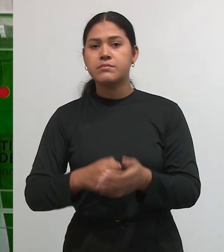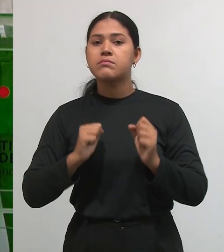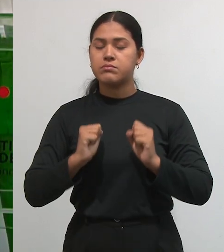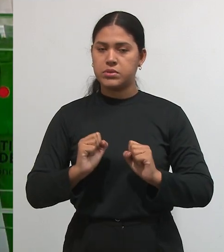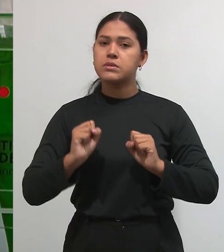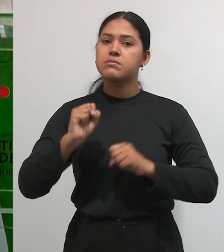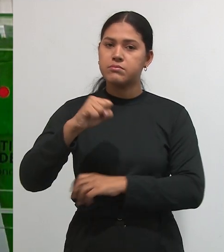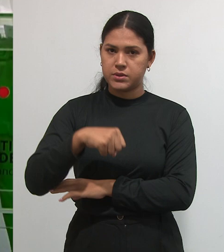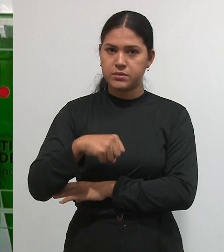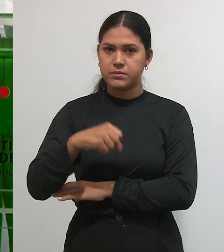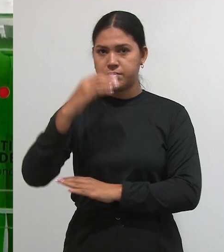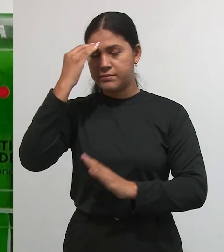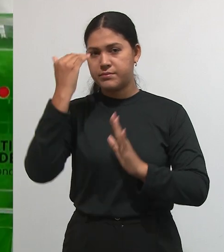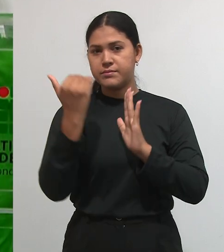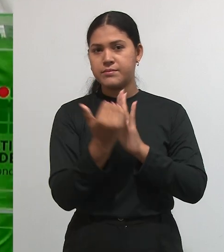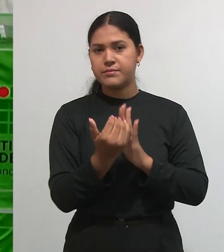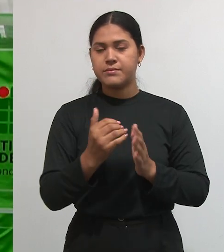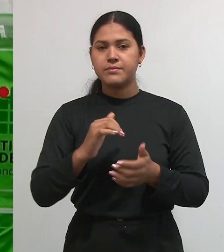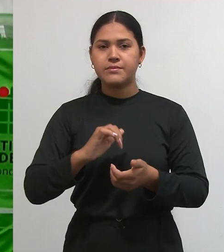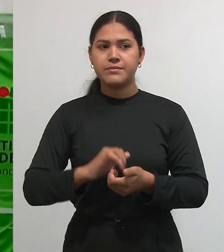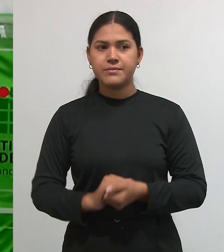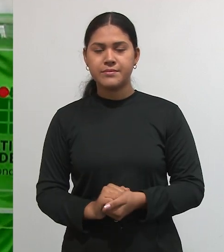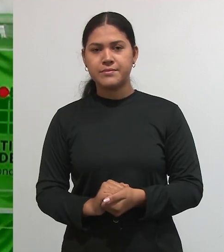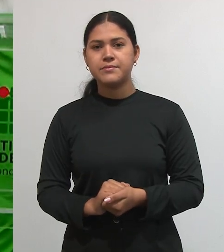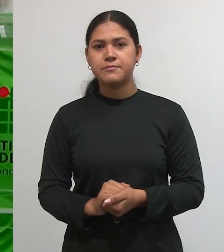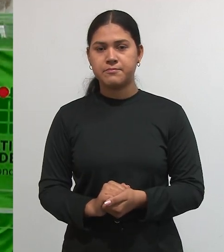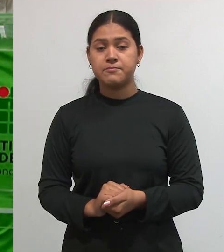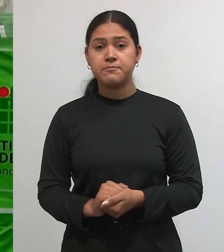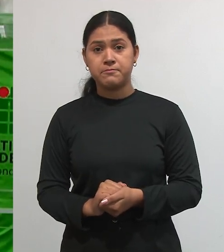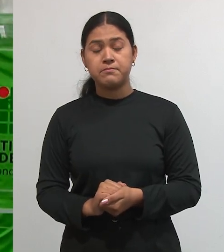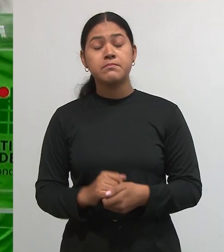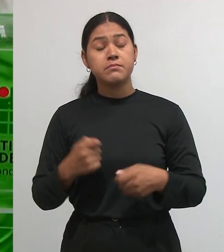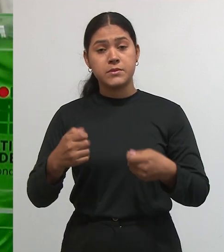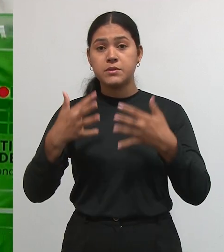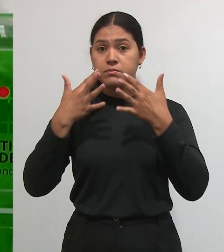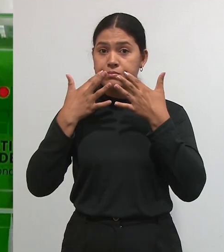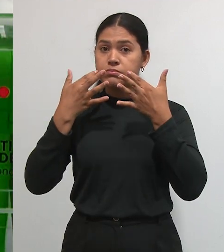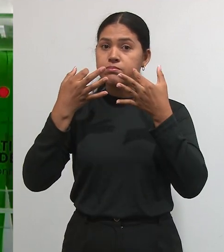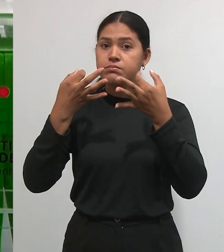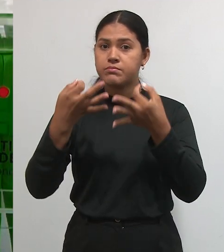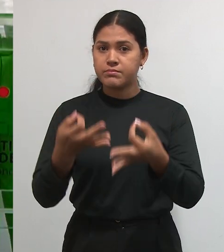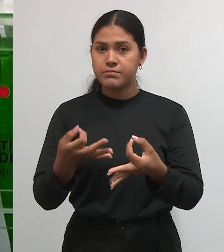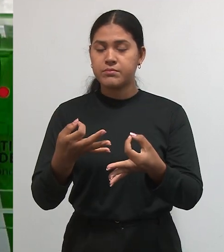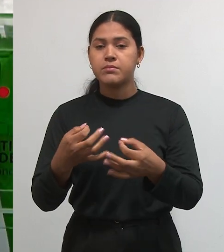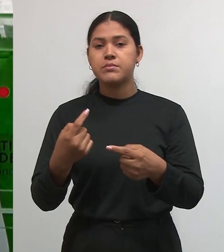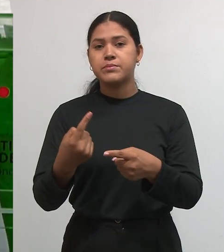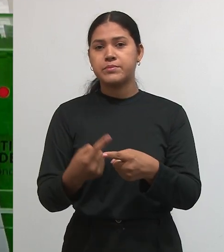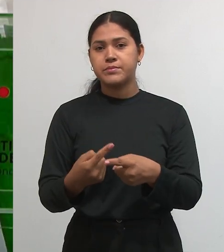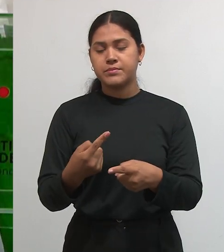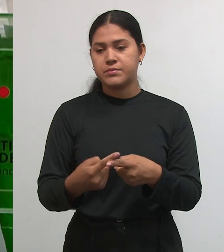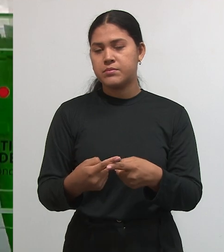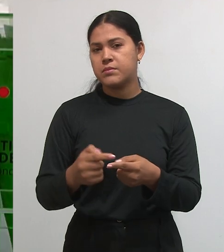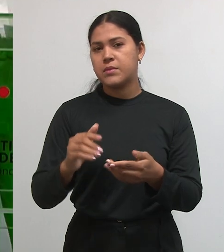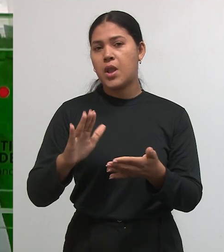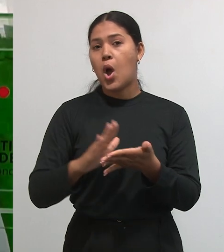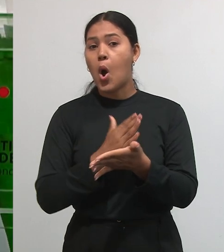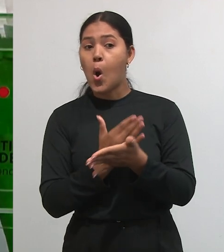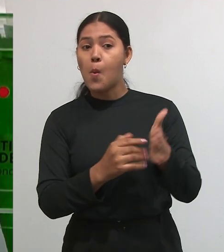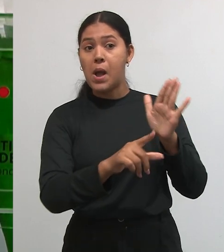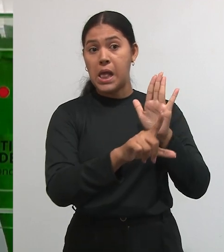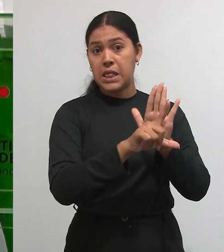tá? Devem sim responder ao CASP. Então, tem que prestar bem atenção nisso, porque por